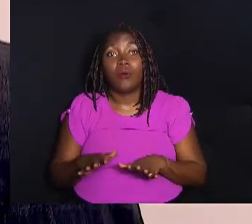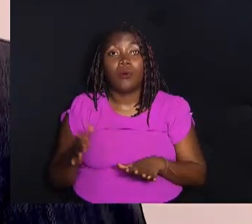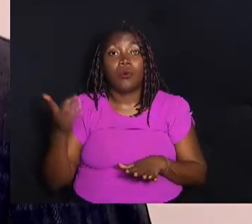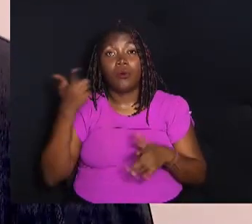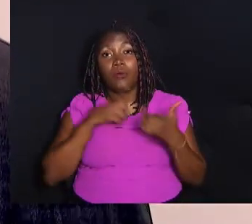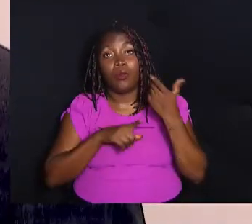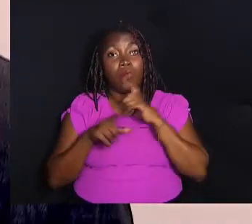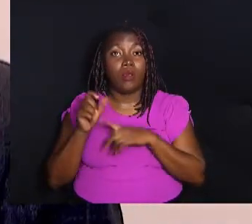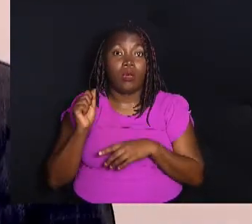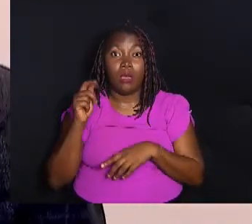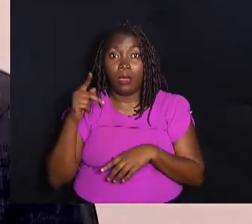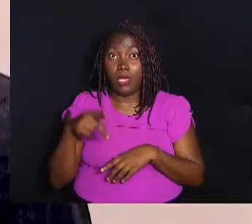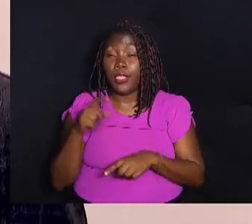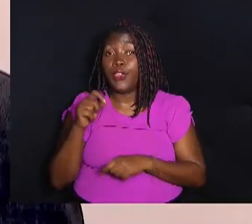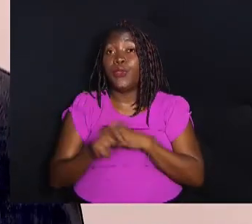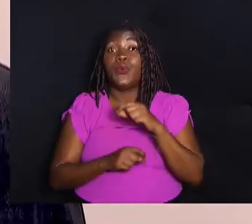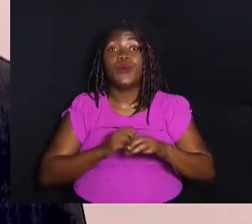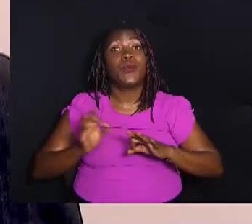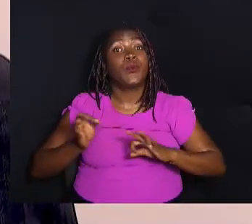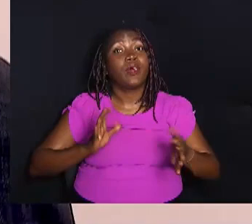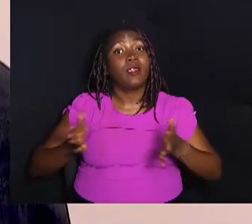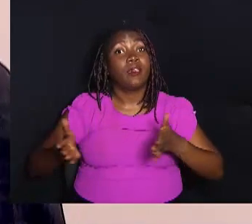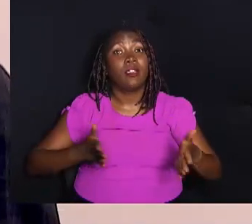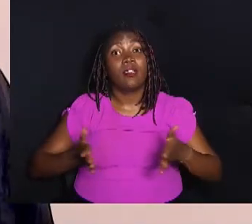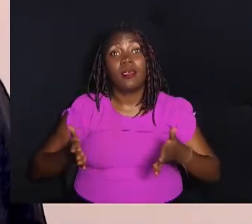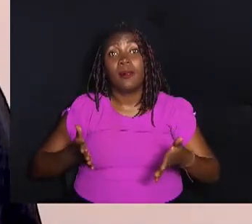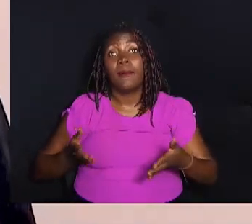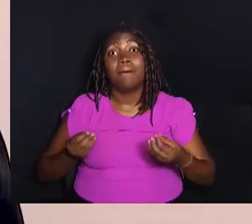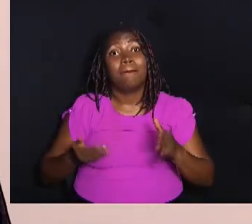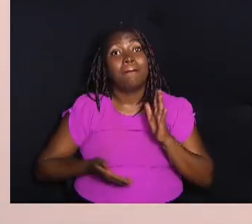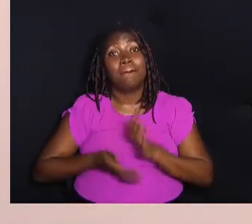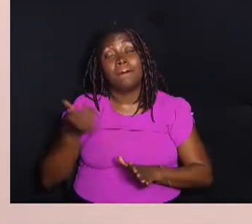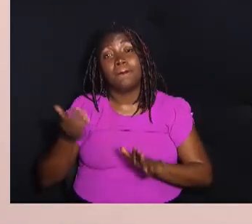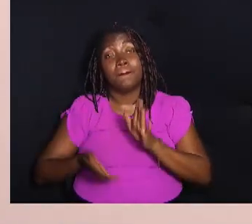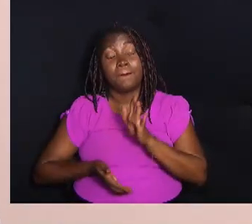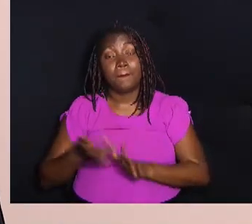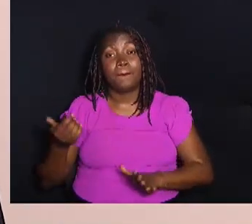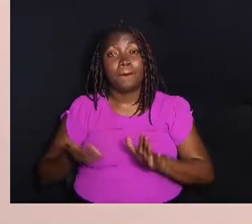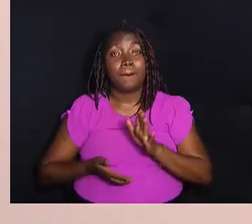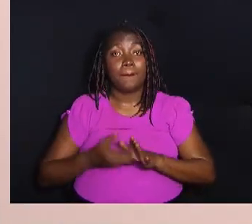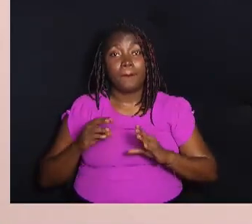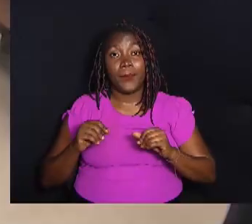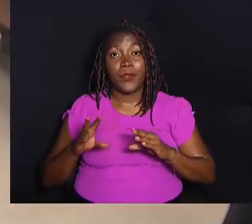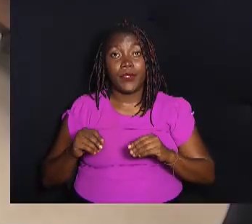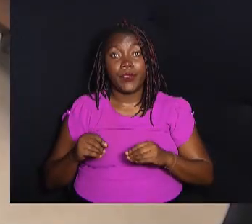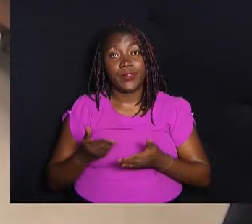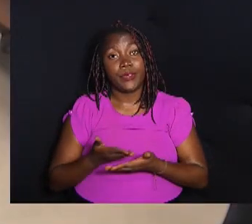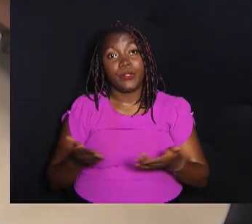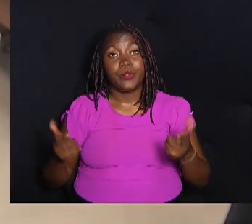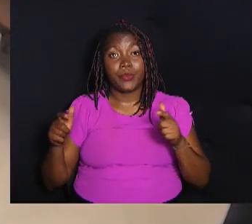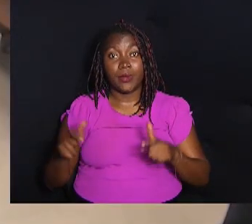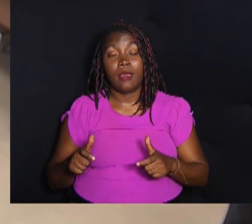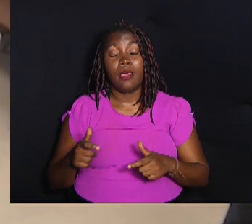apartamentos e o que tá sendo feito para para para Descontão descontaminação do solo daquele local na